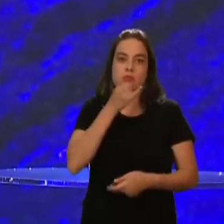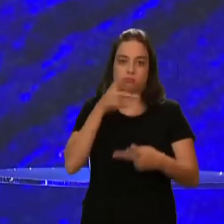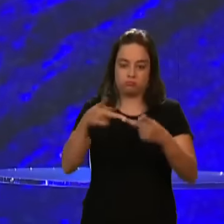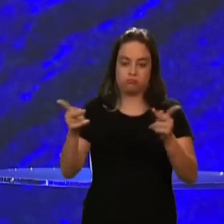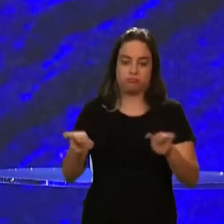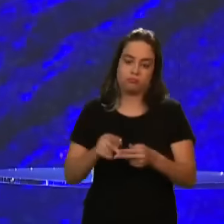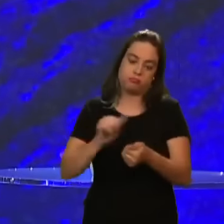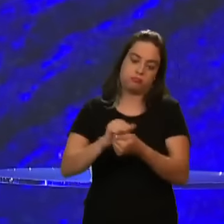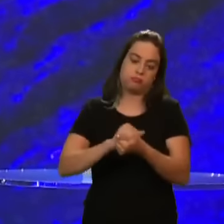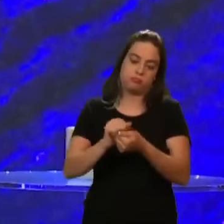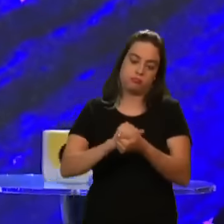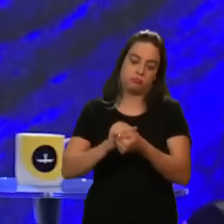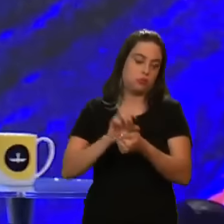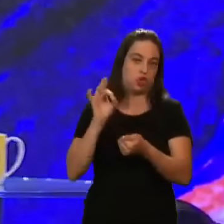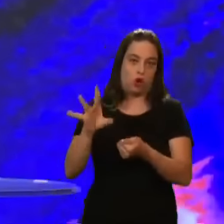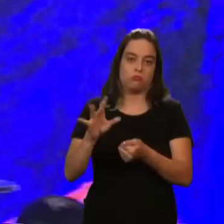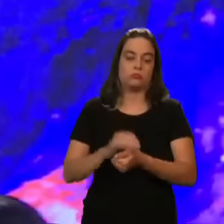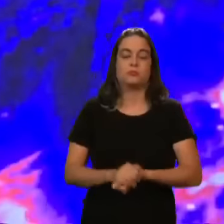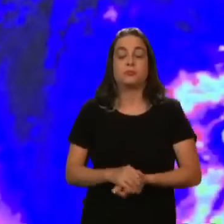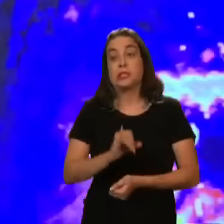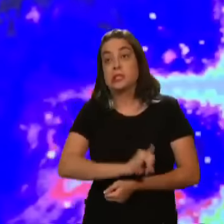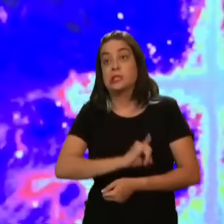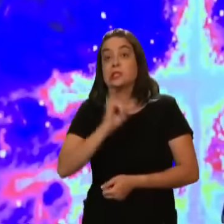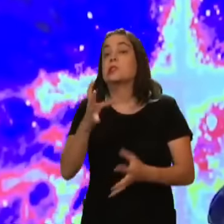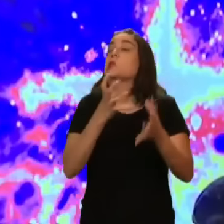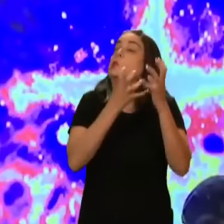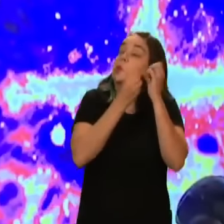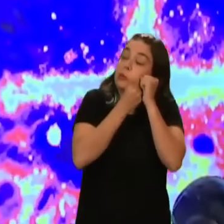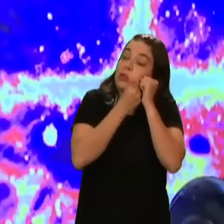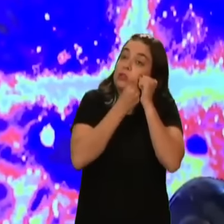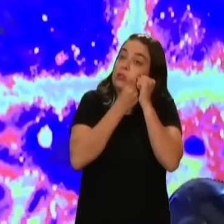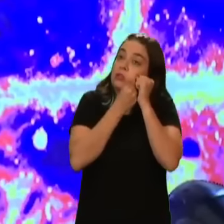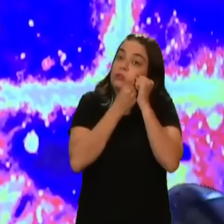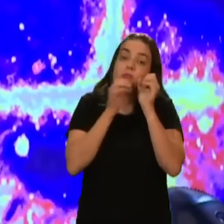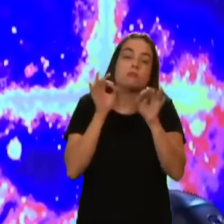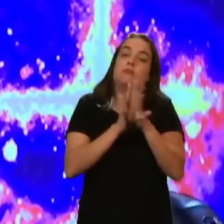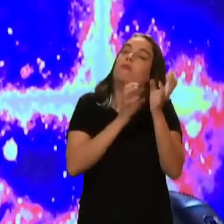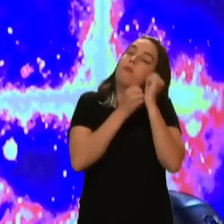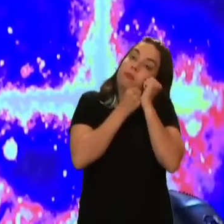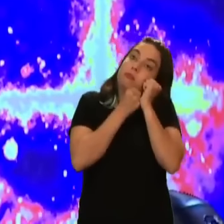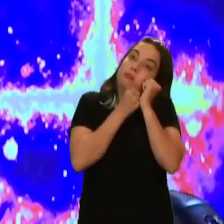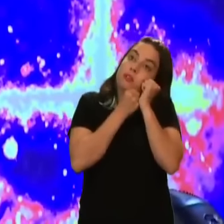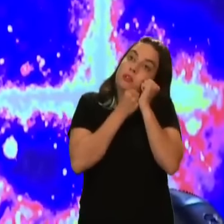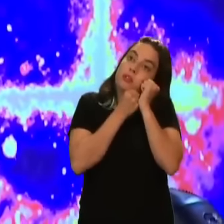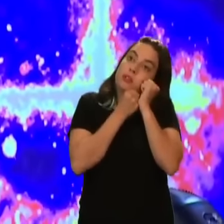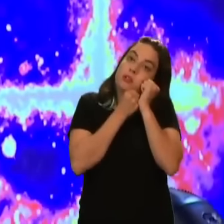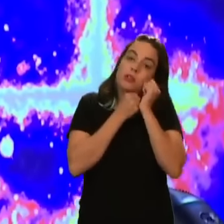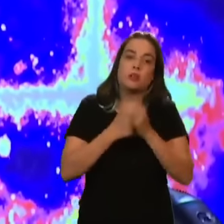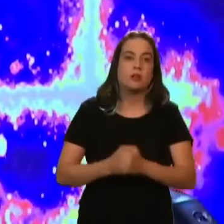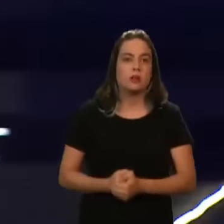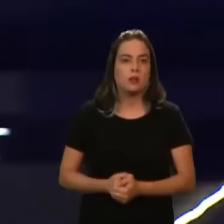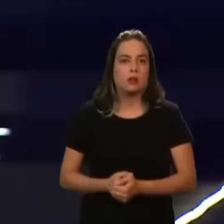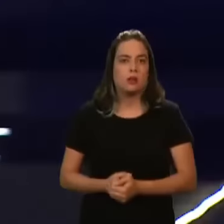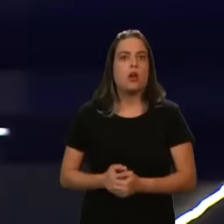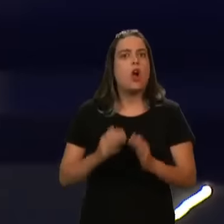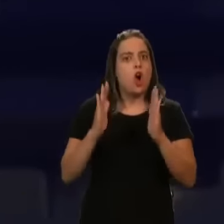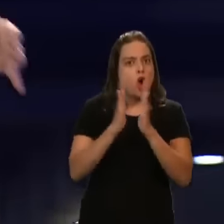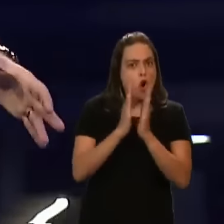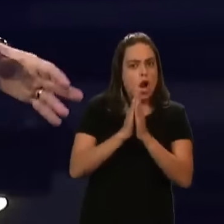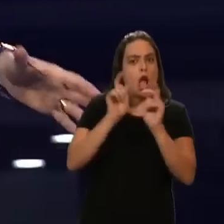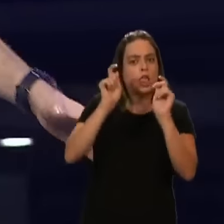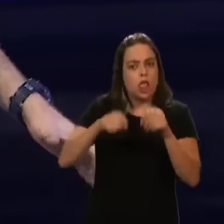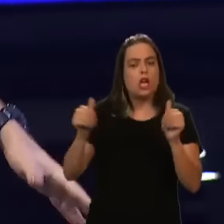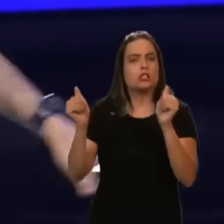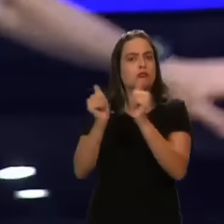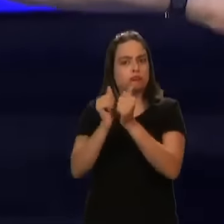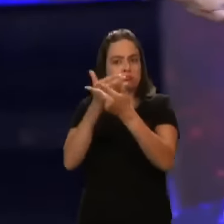demônio das vasilhas. Se a gente vai dormir, você não consegue orar e fazer outra coisa ao mesmo tempo, não? Os cegos,